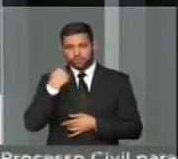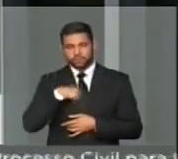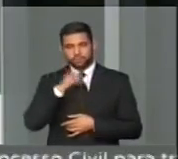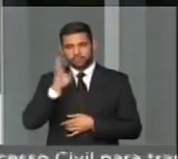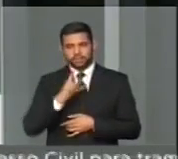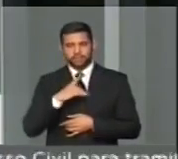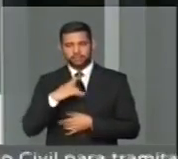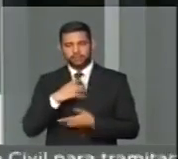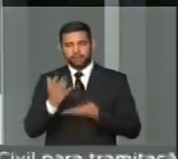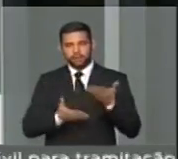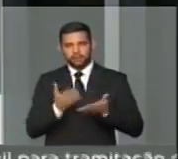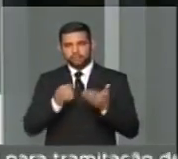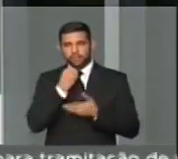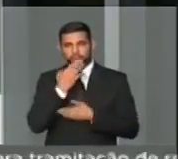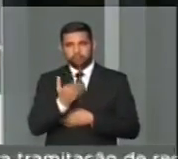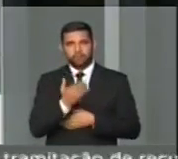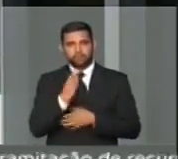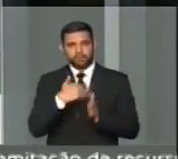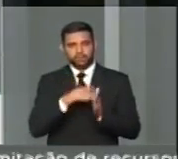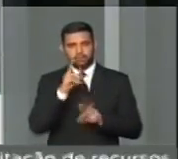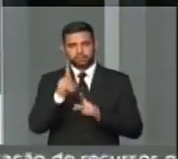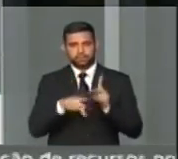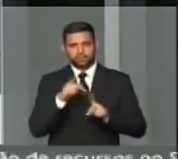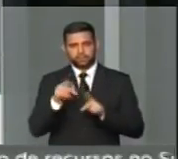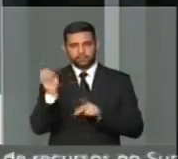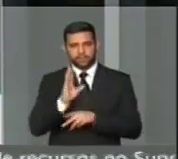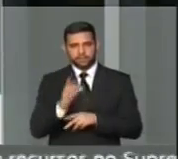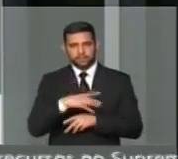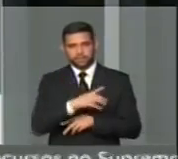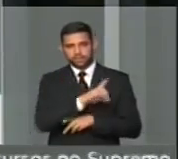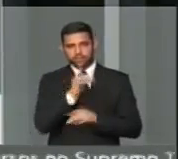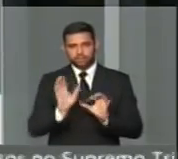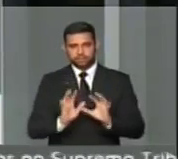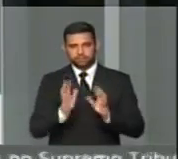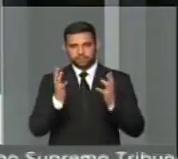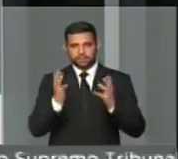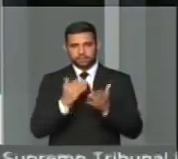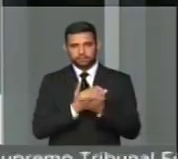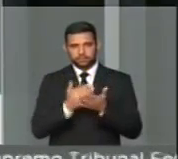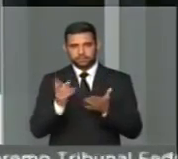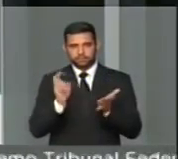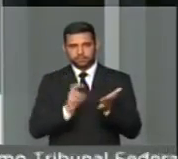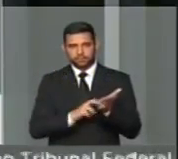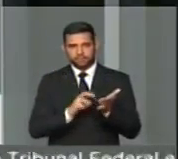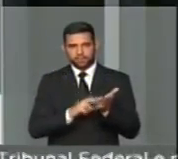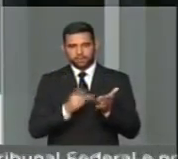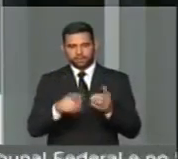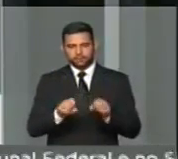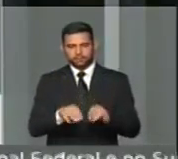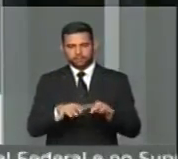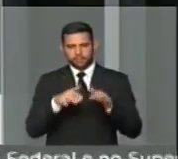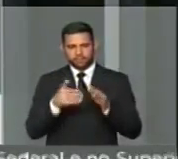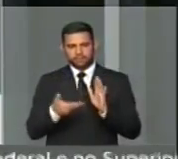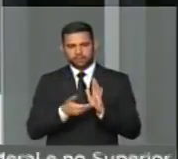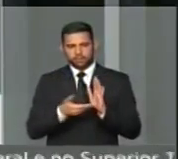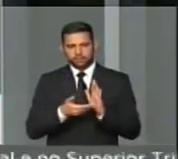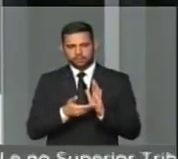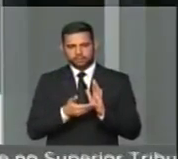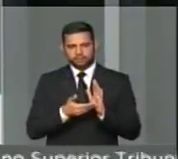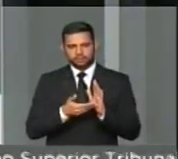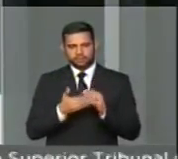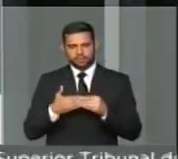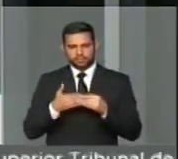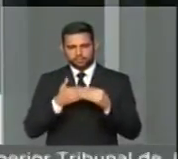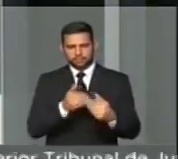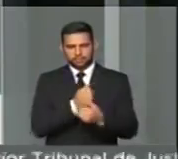garantir um bom atendimento aos brasileiros por isso neste dia de homenagem que começou pela manhã aqui no plenário da câmara quero